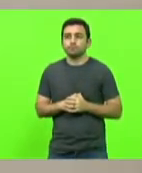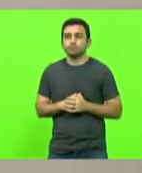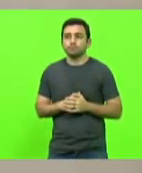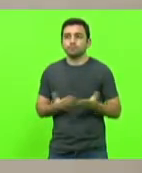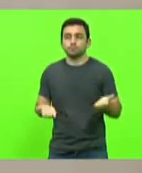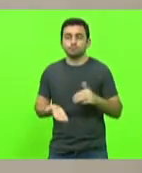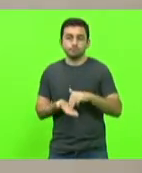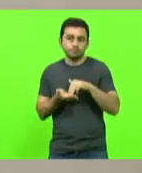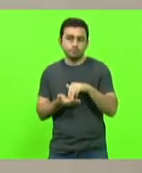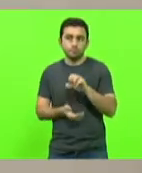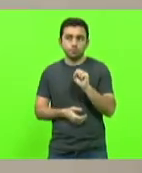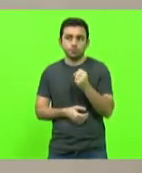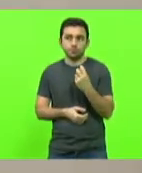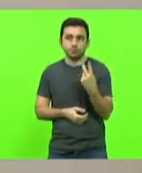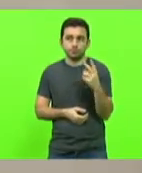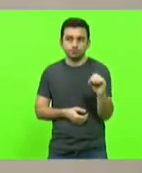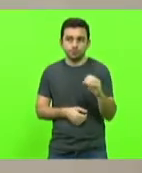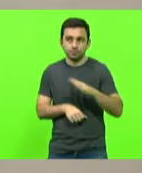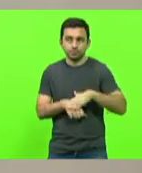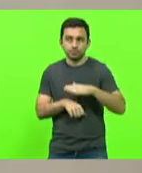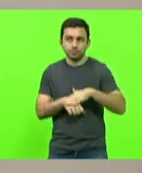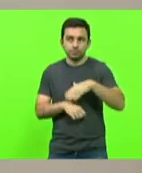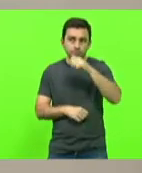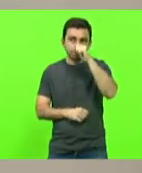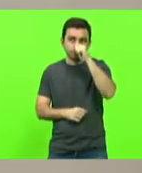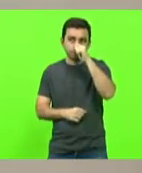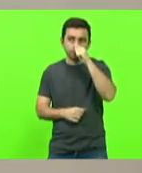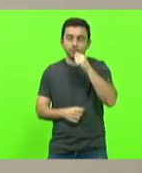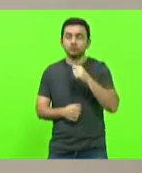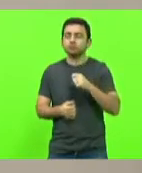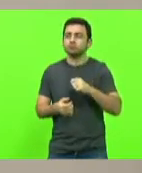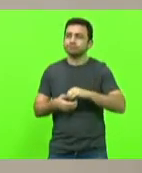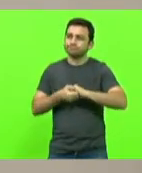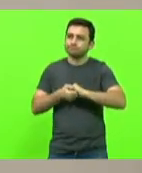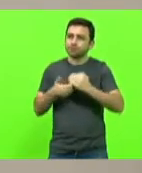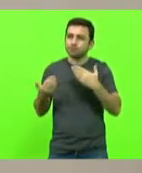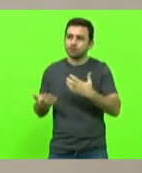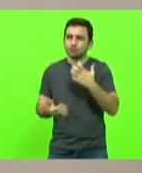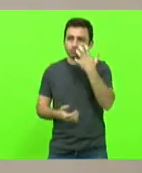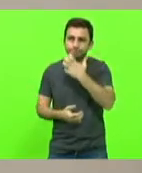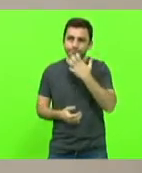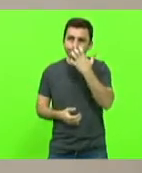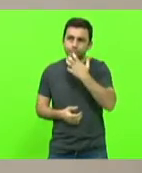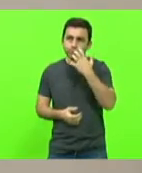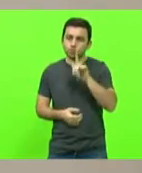Moção 820, autor, deputado João Amin, cumprimentando o cantor Gustavo Bardim por alcançar o